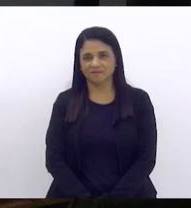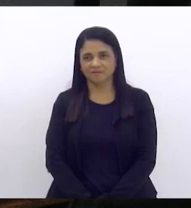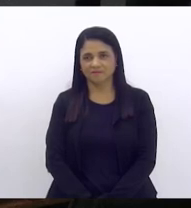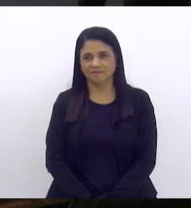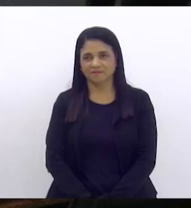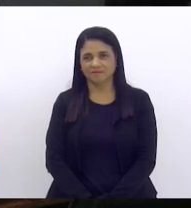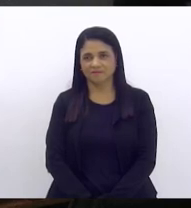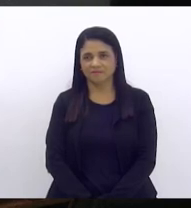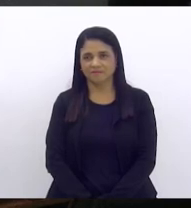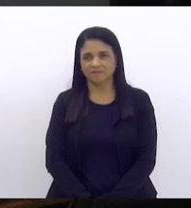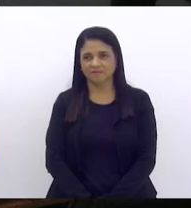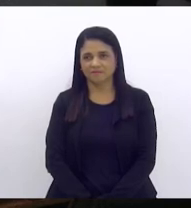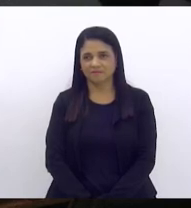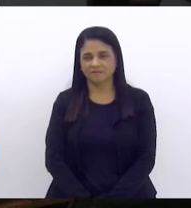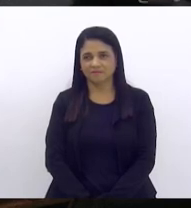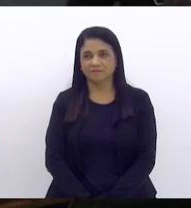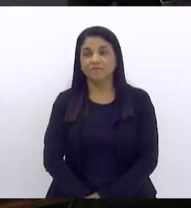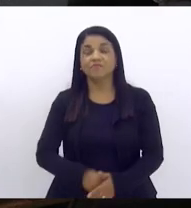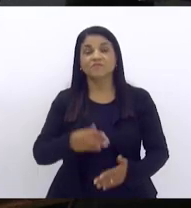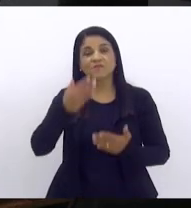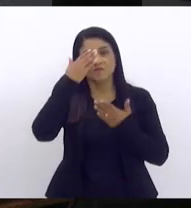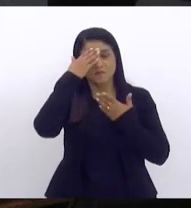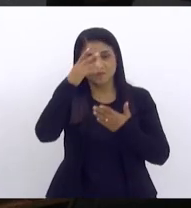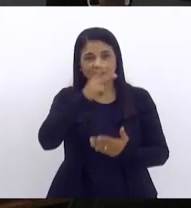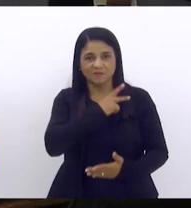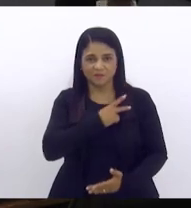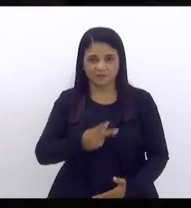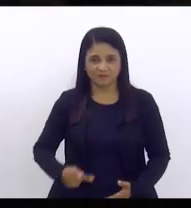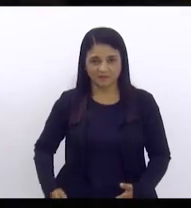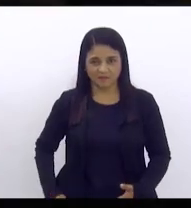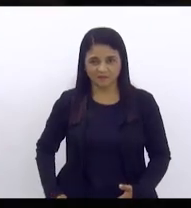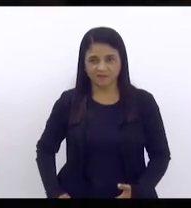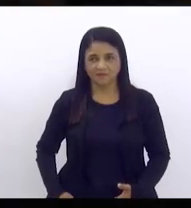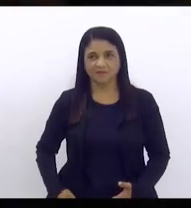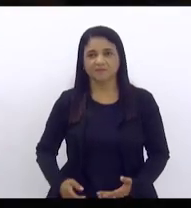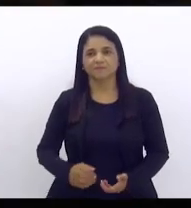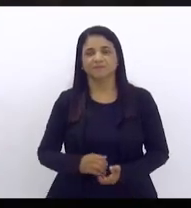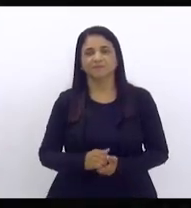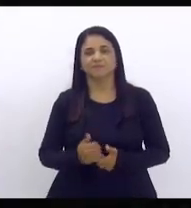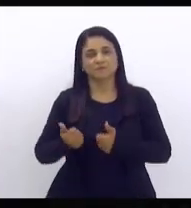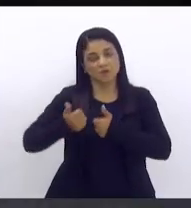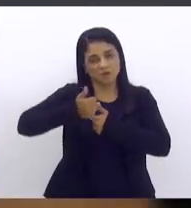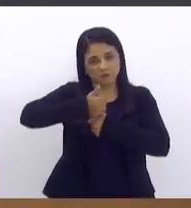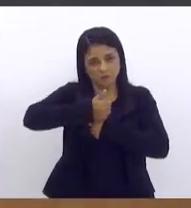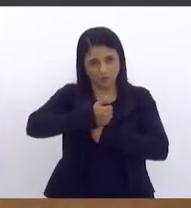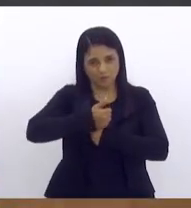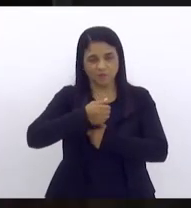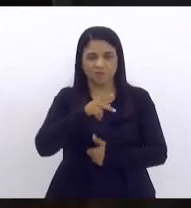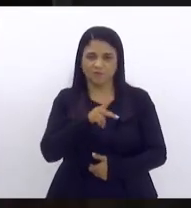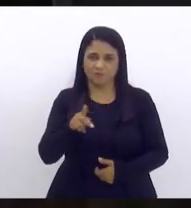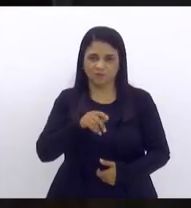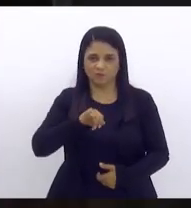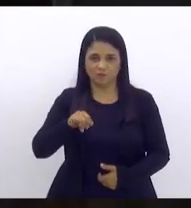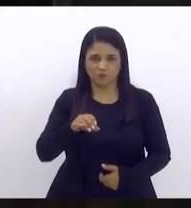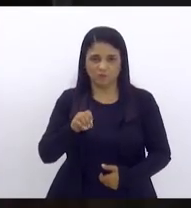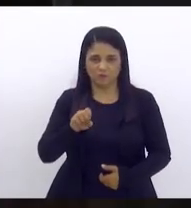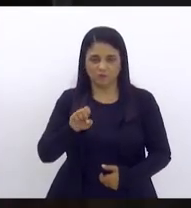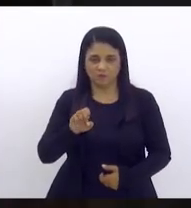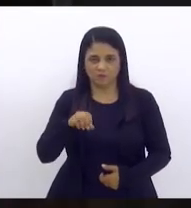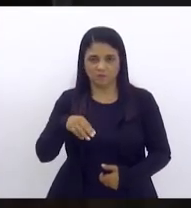Senhor presidente, muito obrigado por assumir a presidência. Deputado